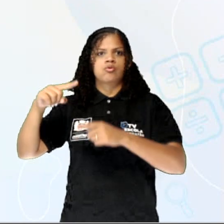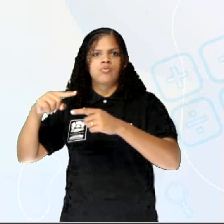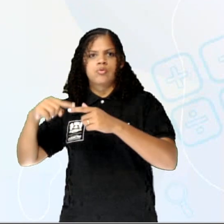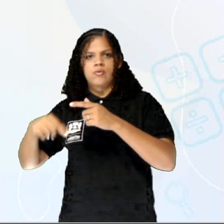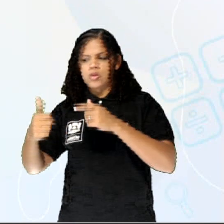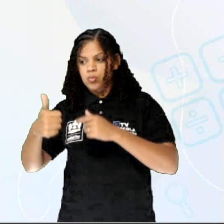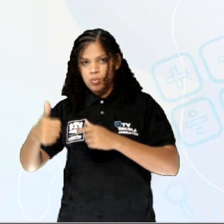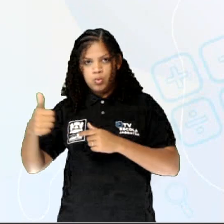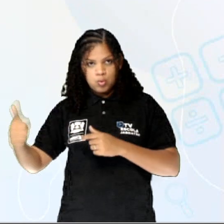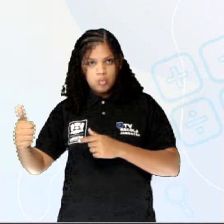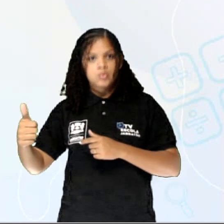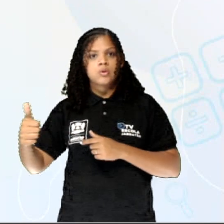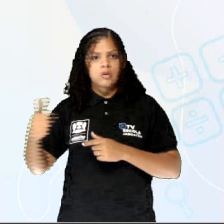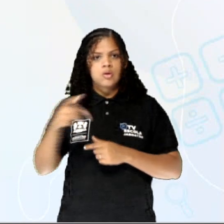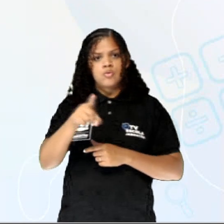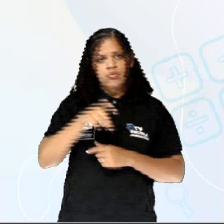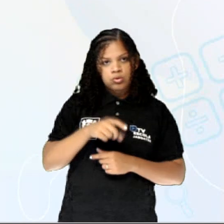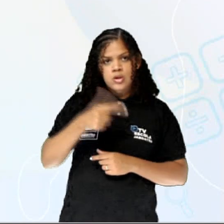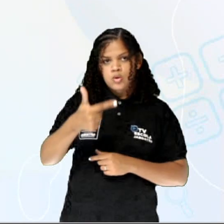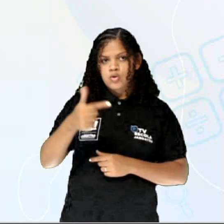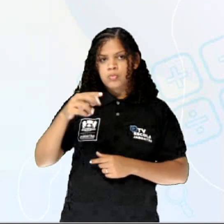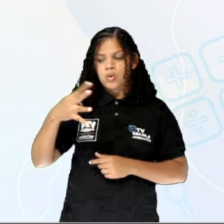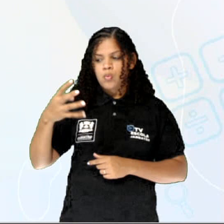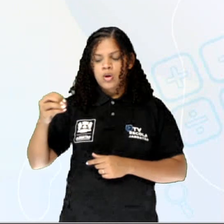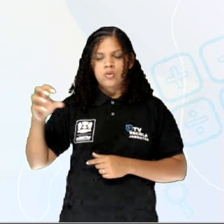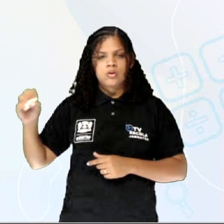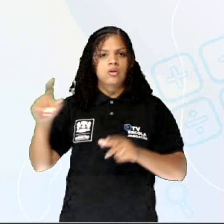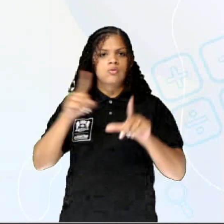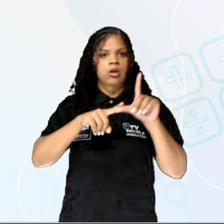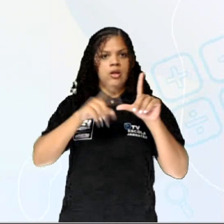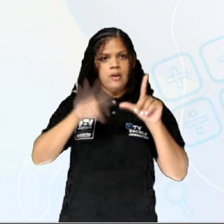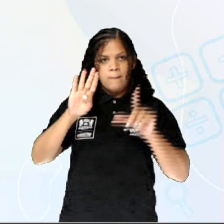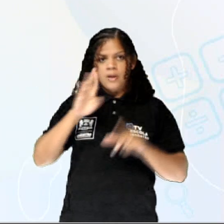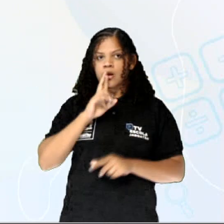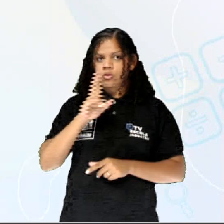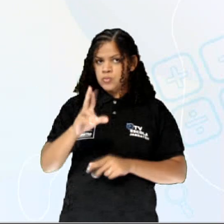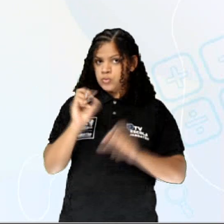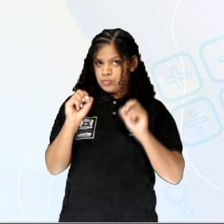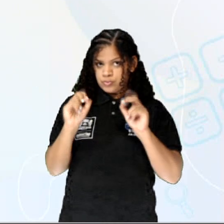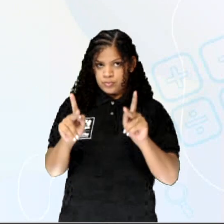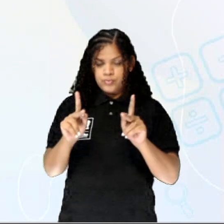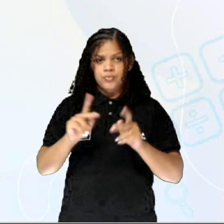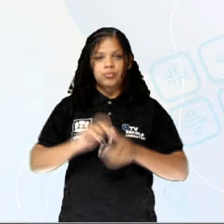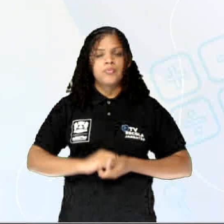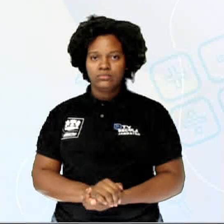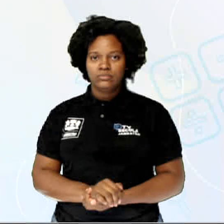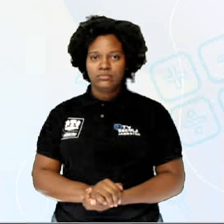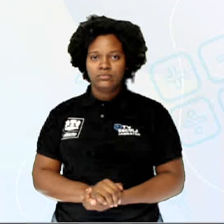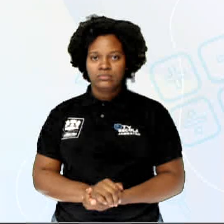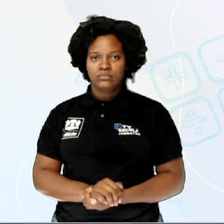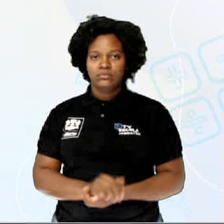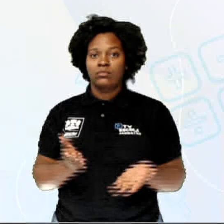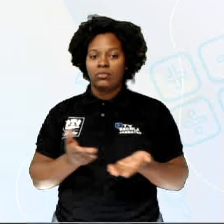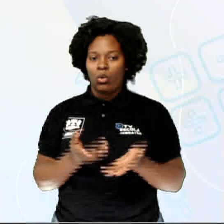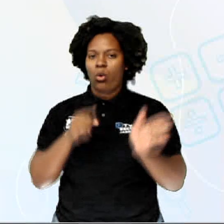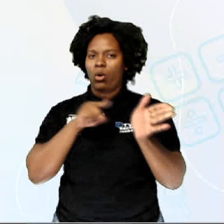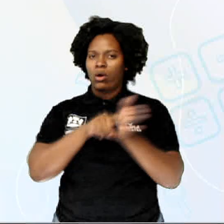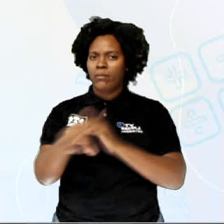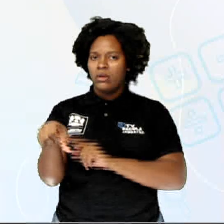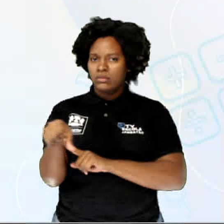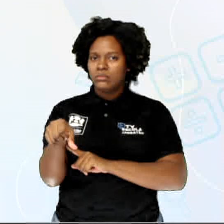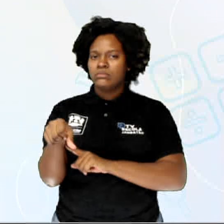ficar com 5.280 sobre x igual, essa fração 1 sobre 1 não é nada, né? Porque se eu fosse